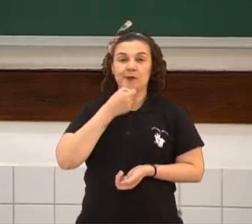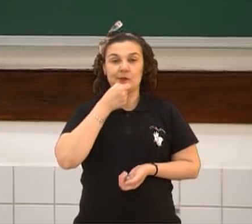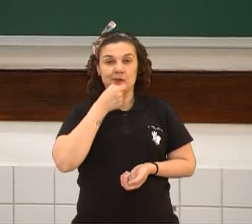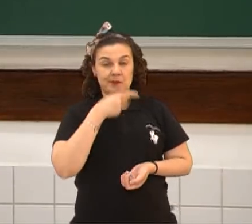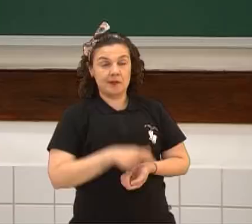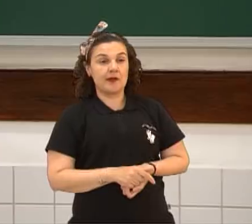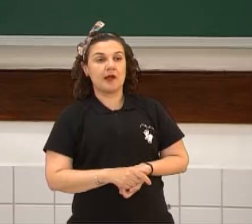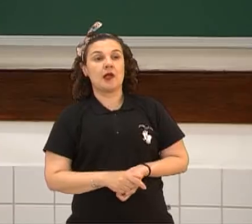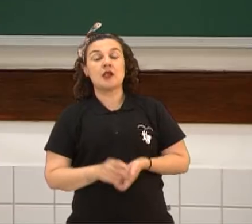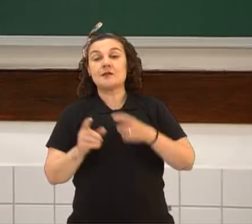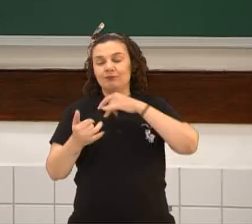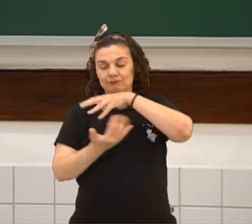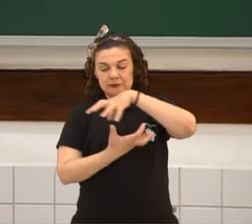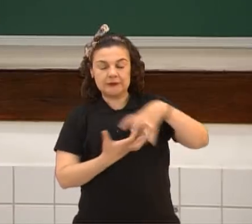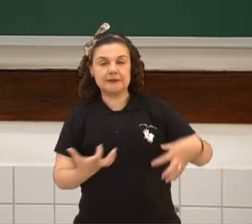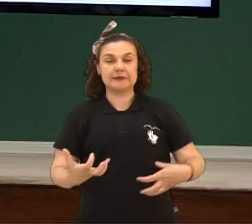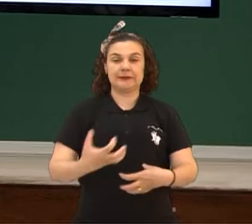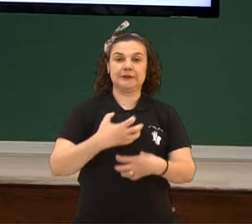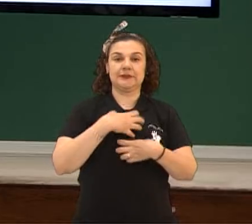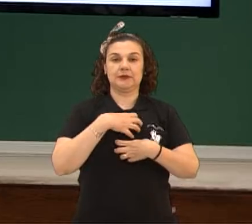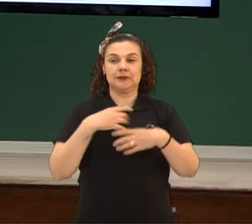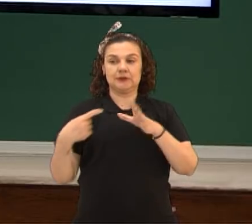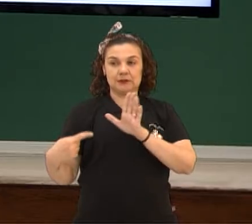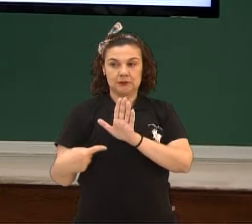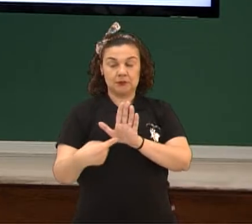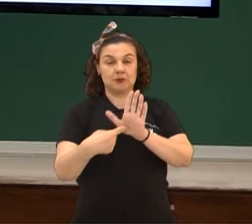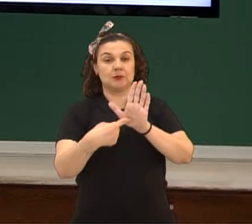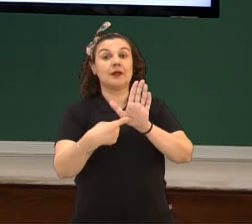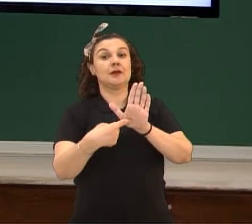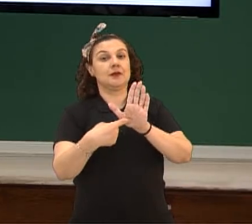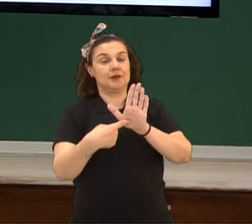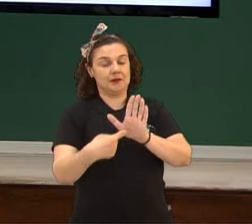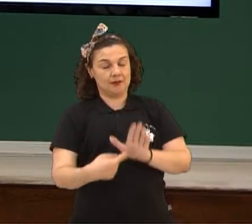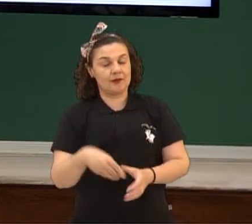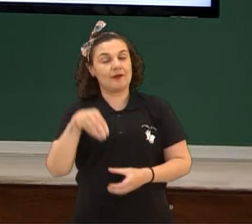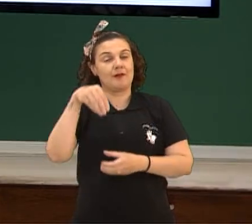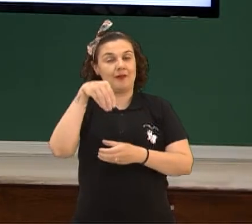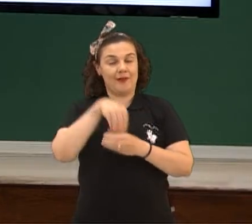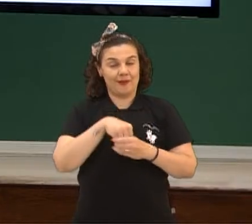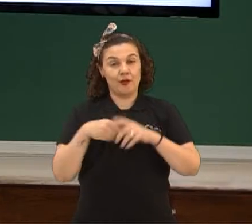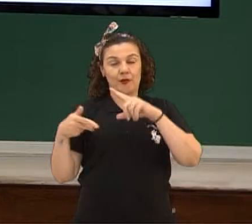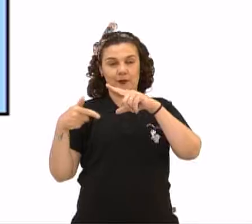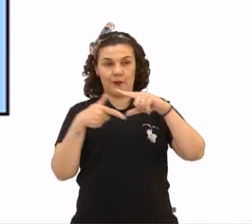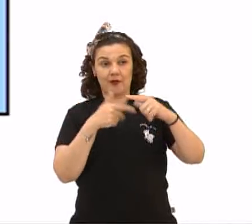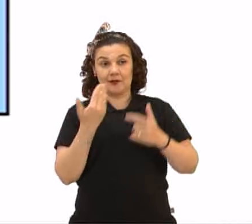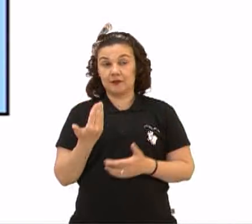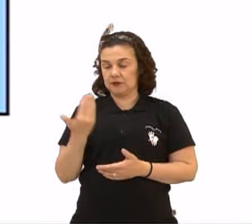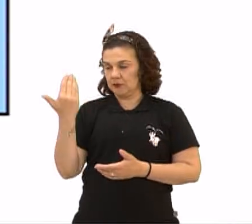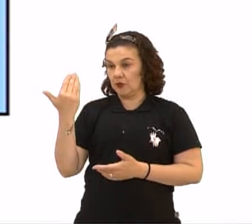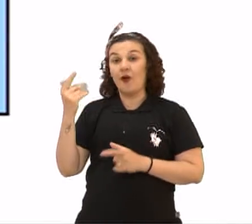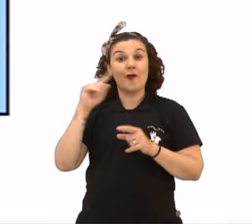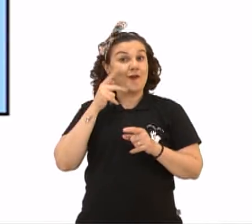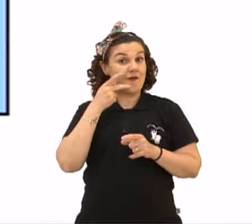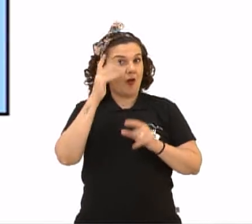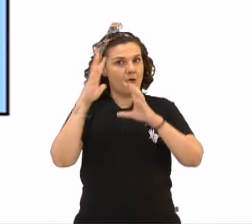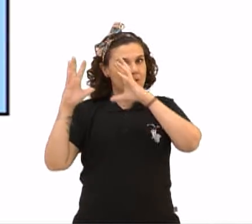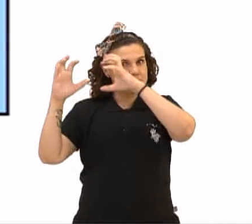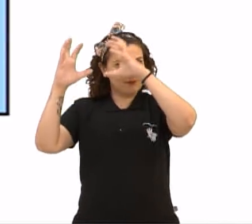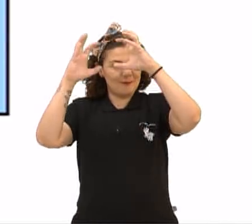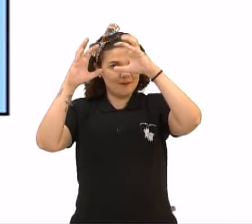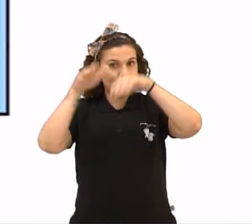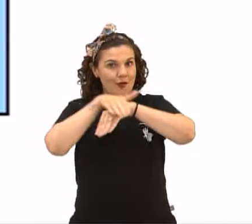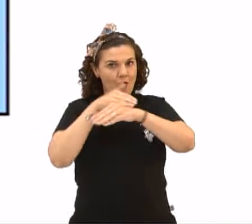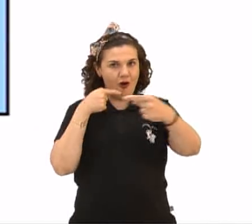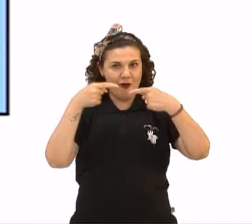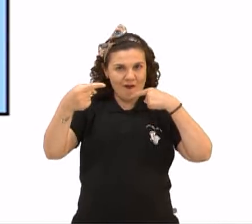bastante característico das emoções retratadas dentro dos quadrinhos, né? Então temos balões aqui, como vocês podem ver, no